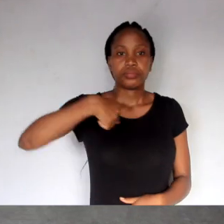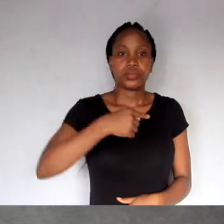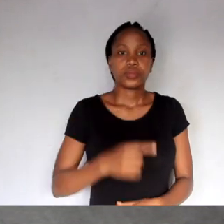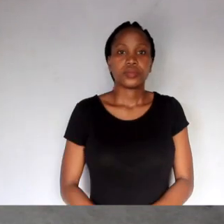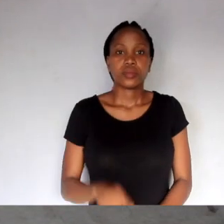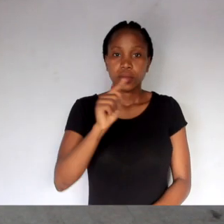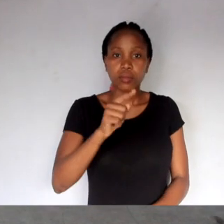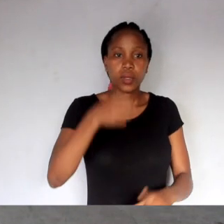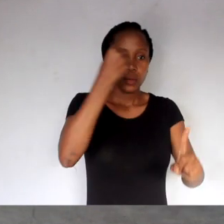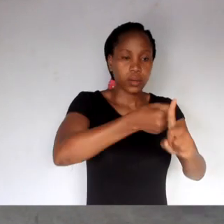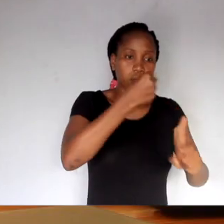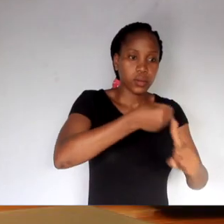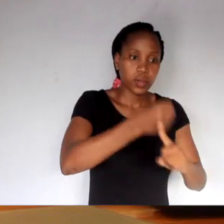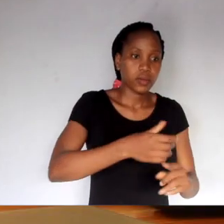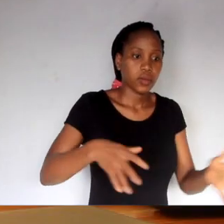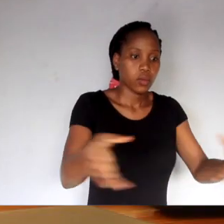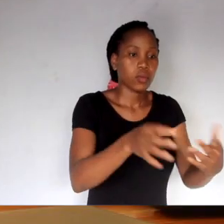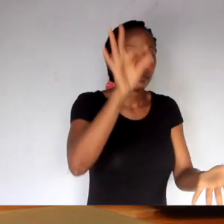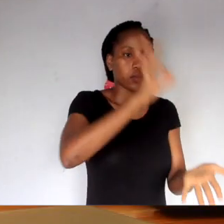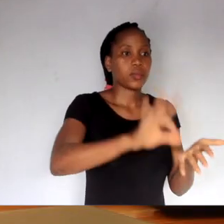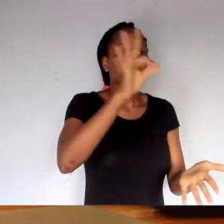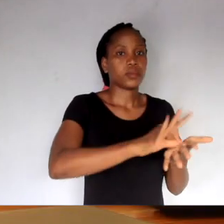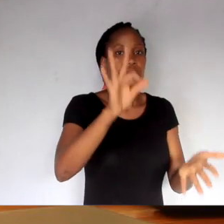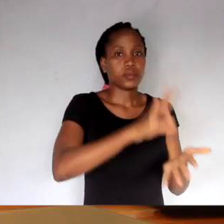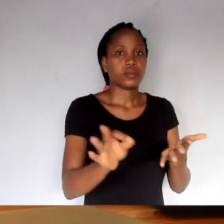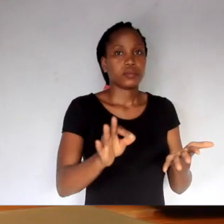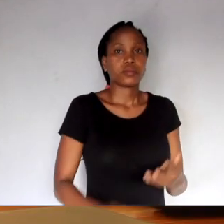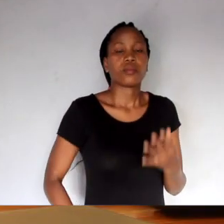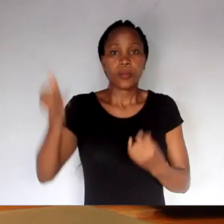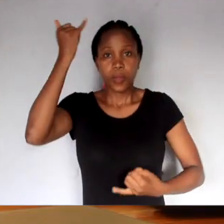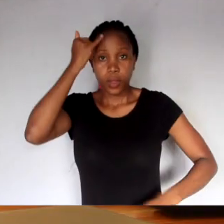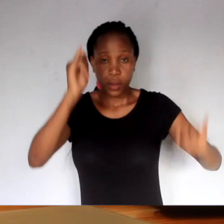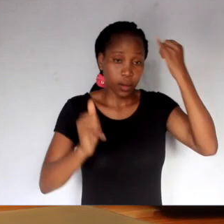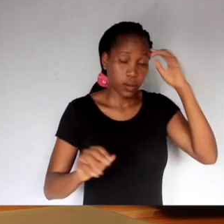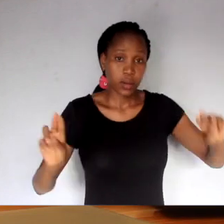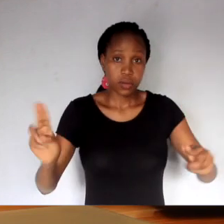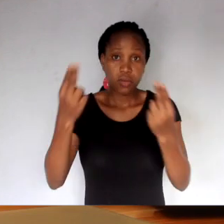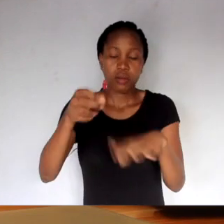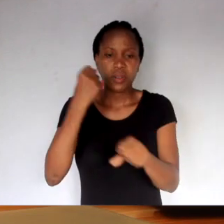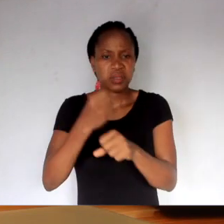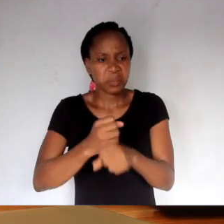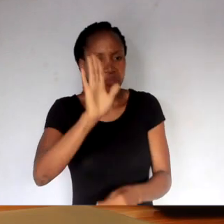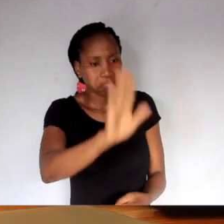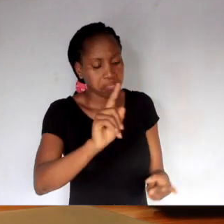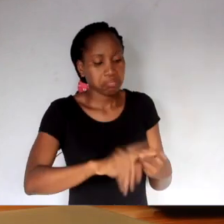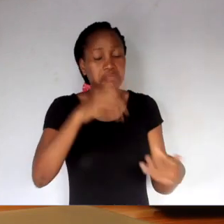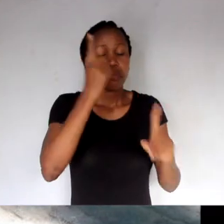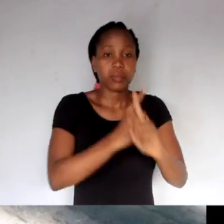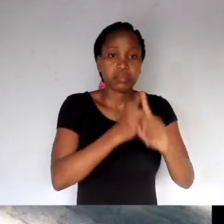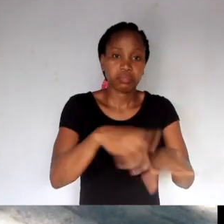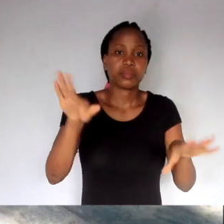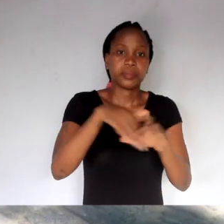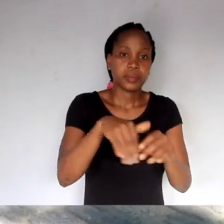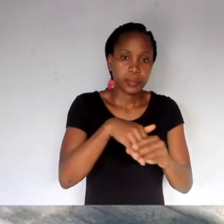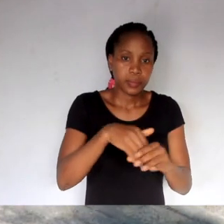a aposta do secretariado. Trazer uma nova dinâmica na forma de atuação, na forma de participação dos